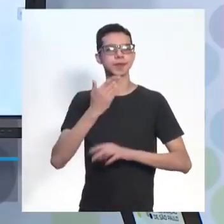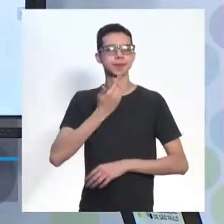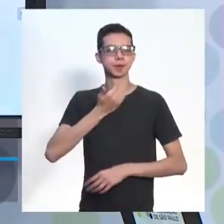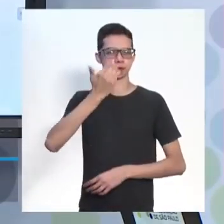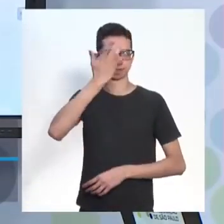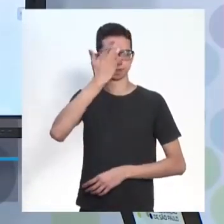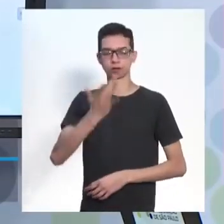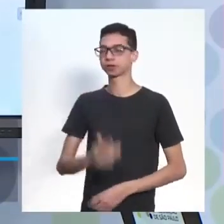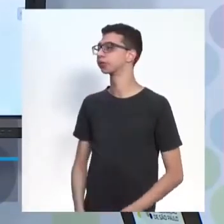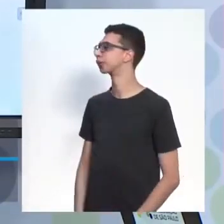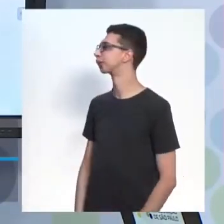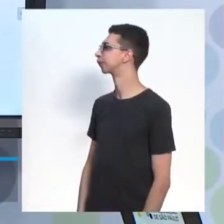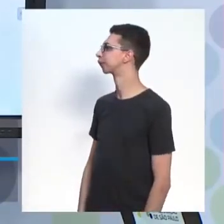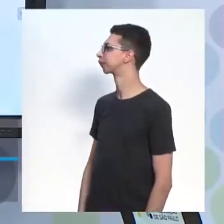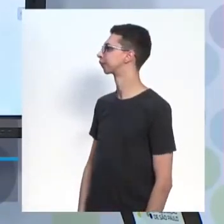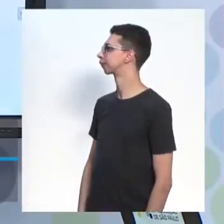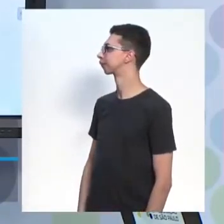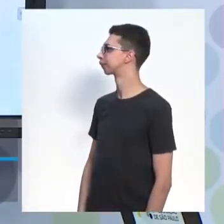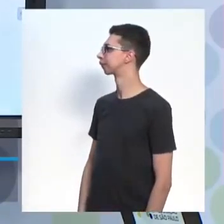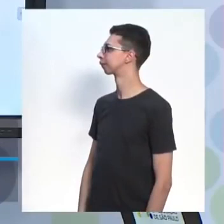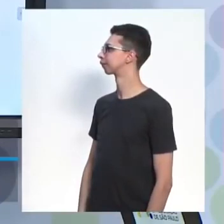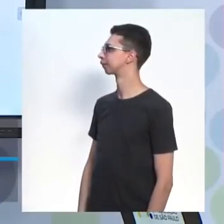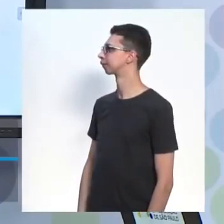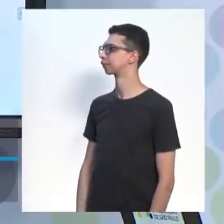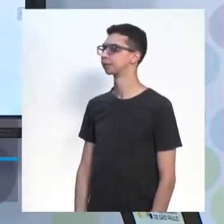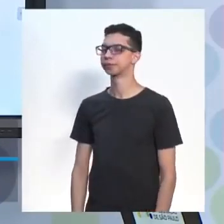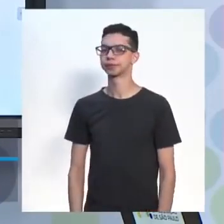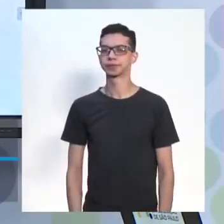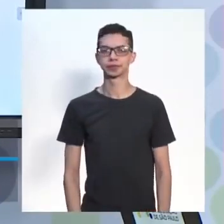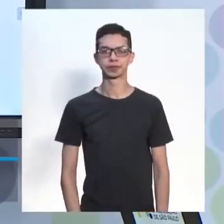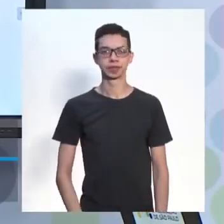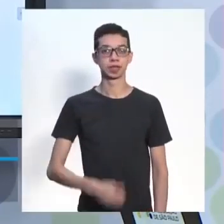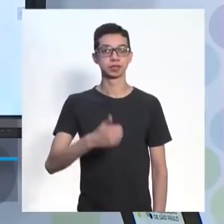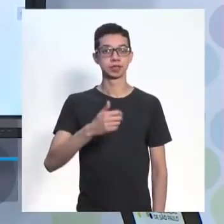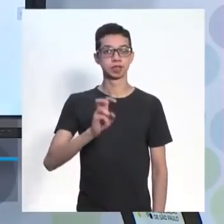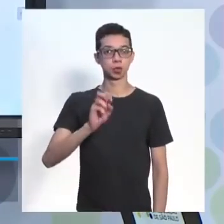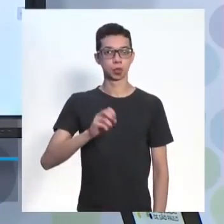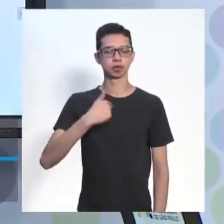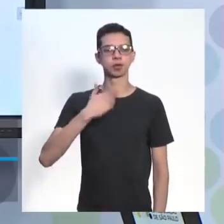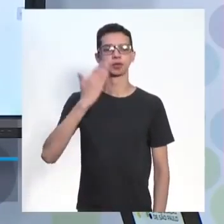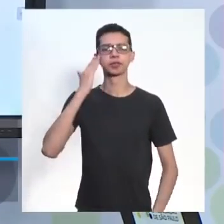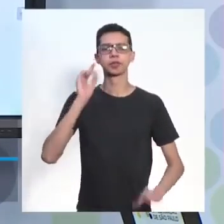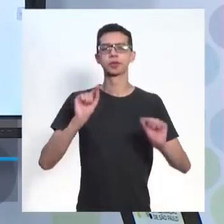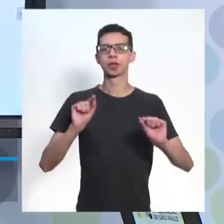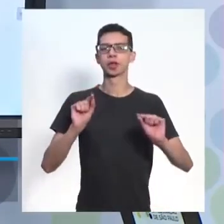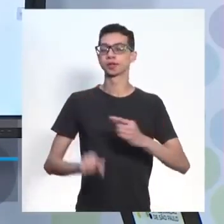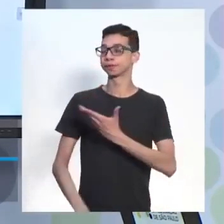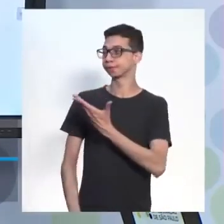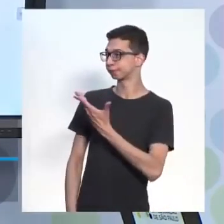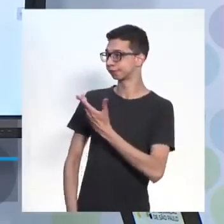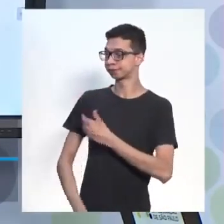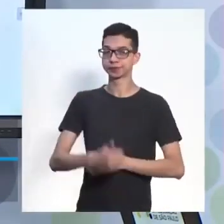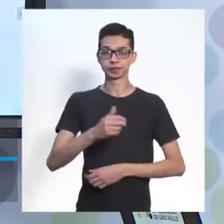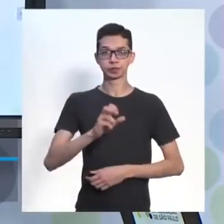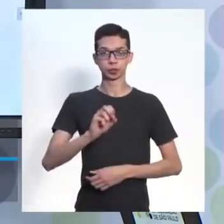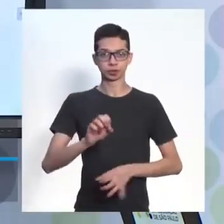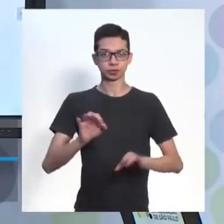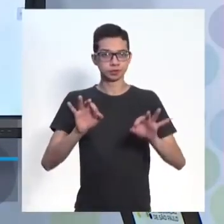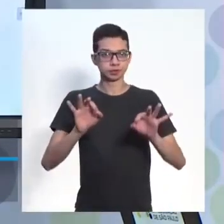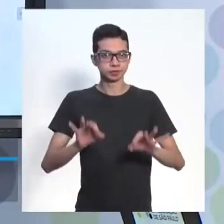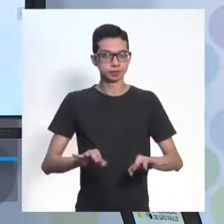mais fácil. Então, eu tenho 150, oposto pelo vértice aqui, eu sei que esse valor aqui é 150, né, Ale? Sim.